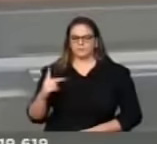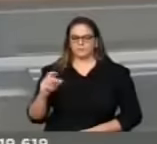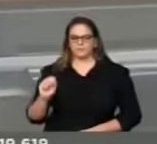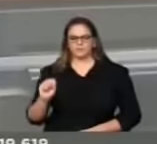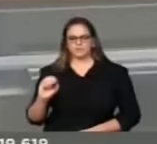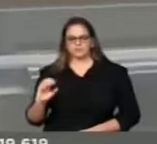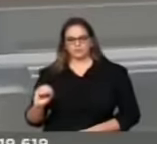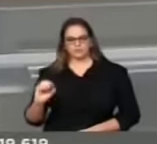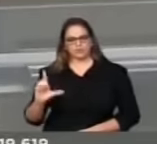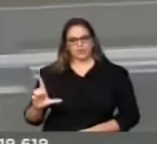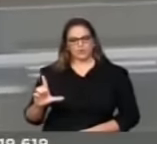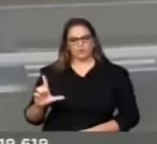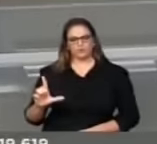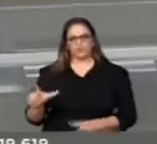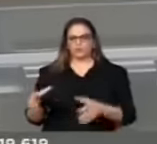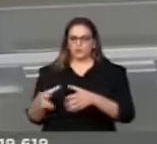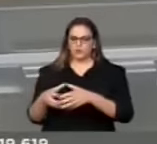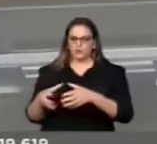de oposição